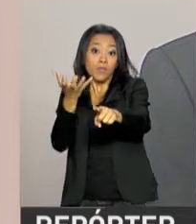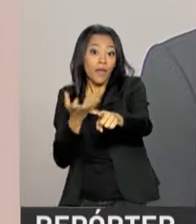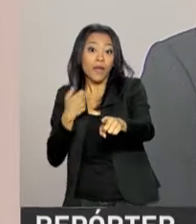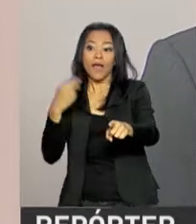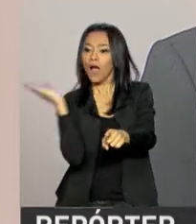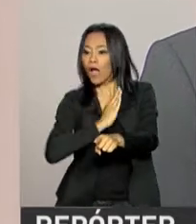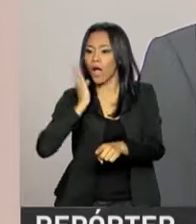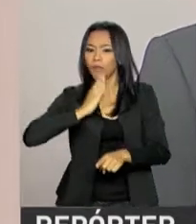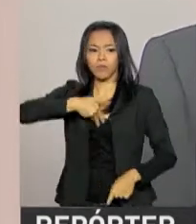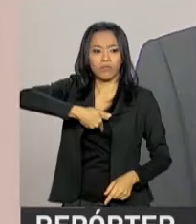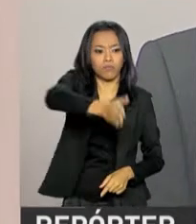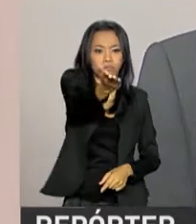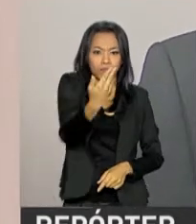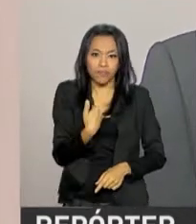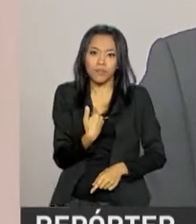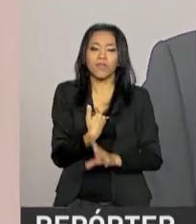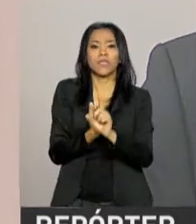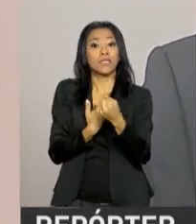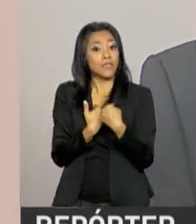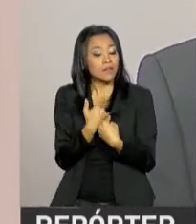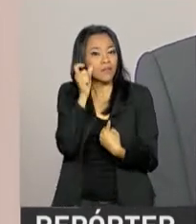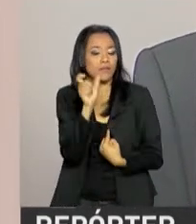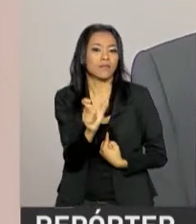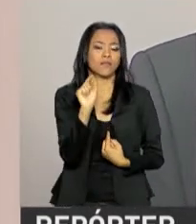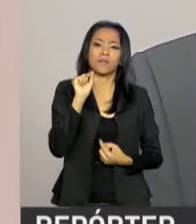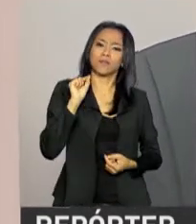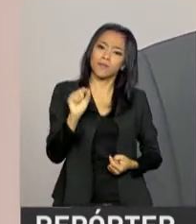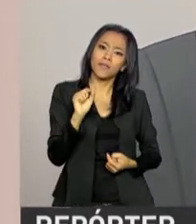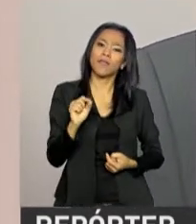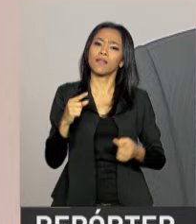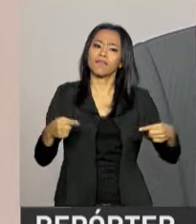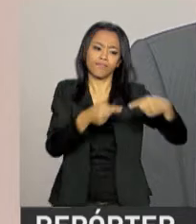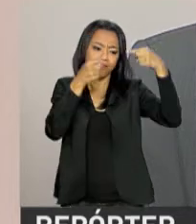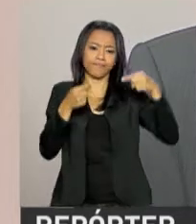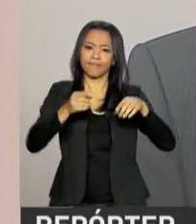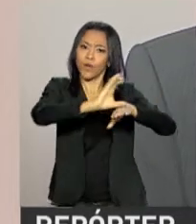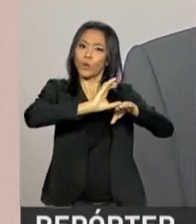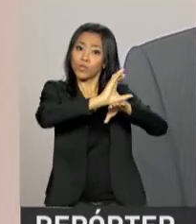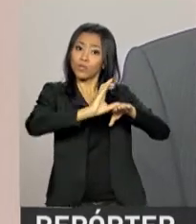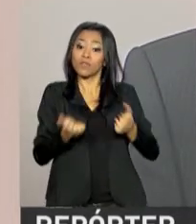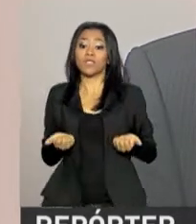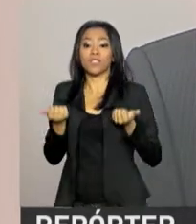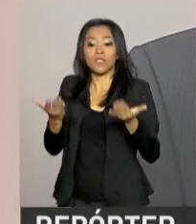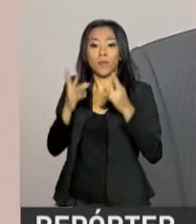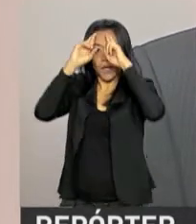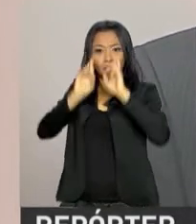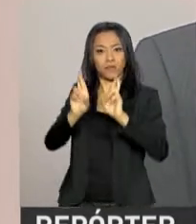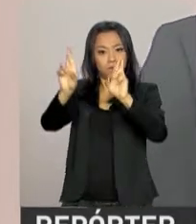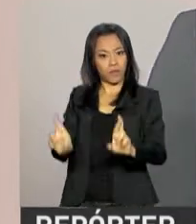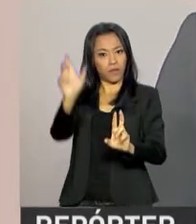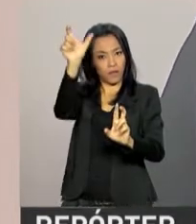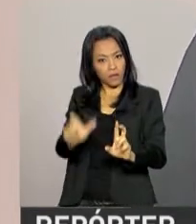né está muito ligado à idéia interessante a ideia é constitucional da dignidade da pessoa humana